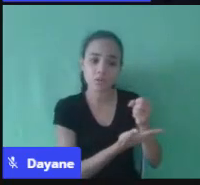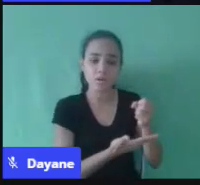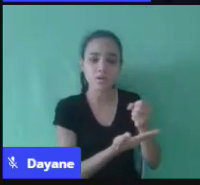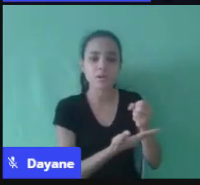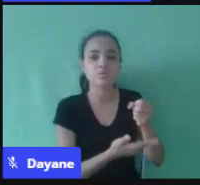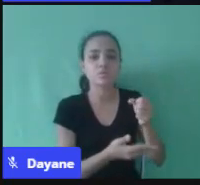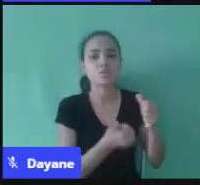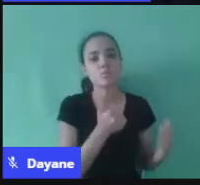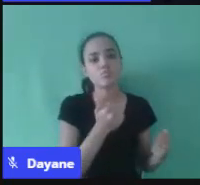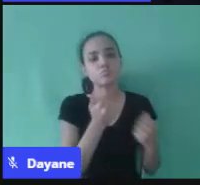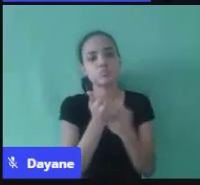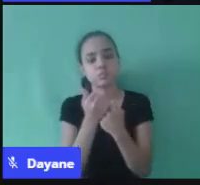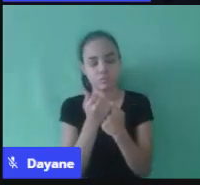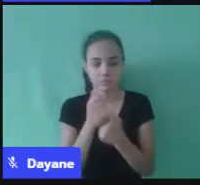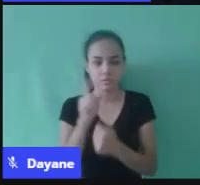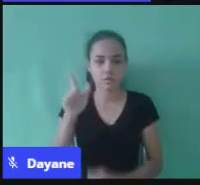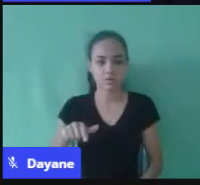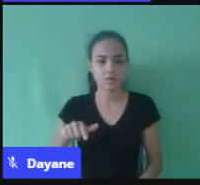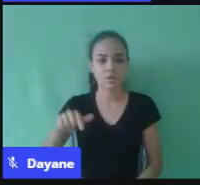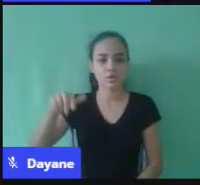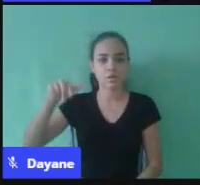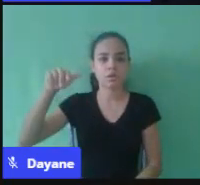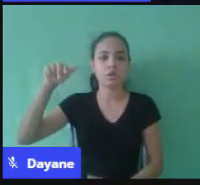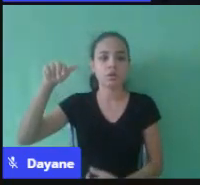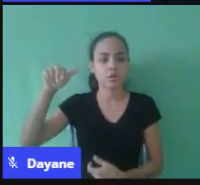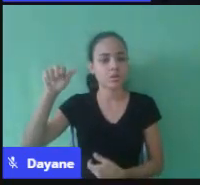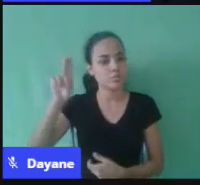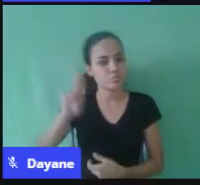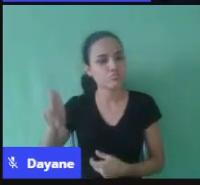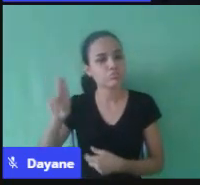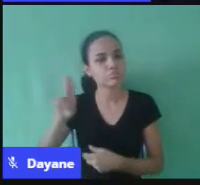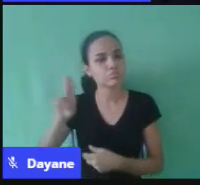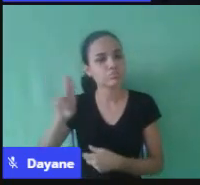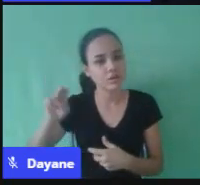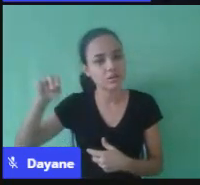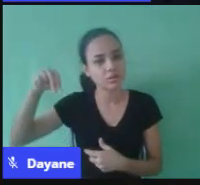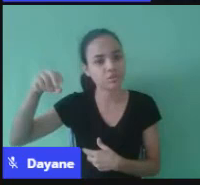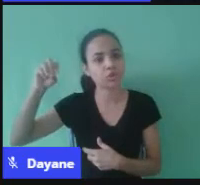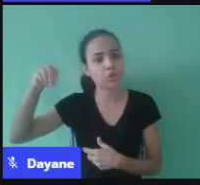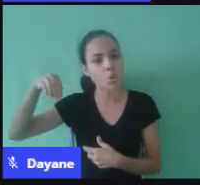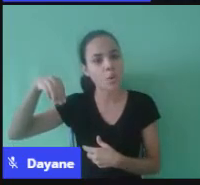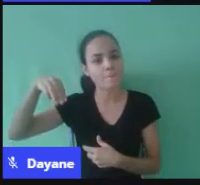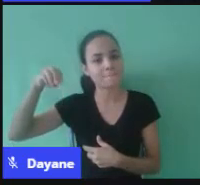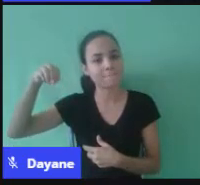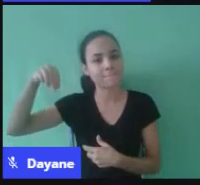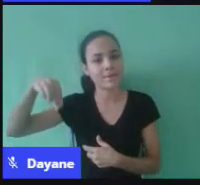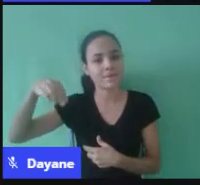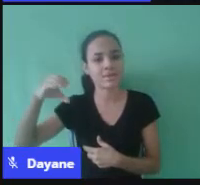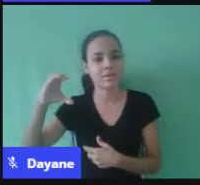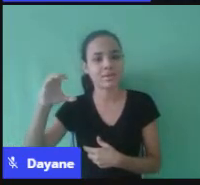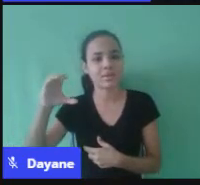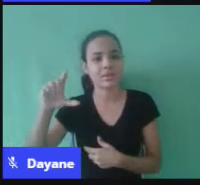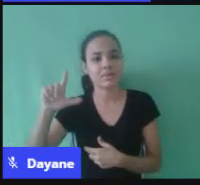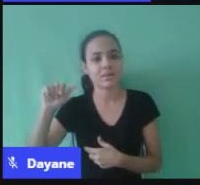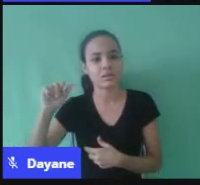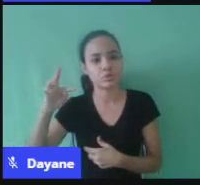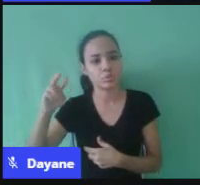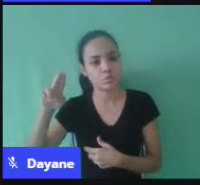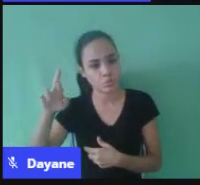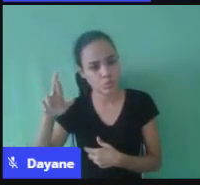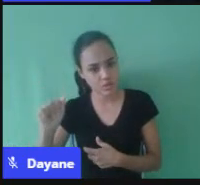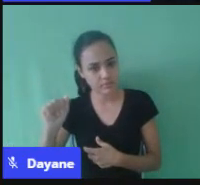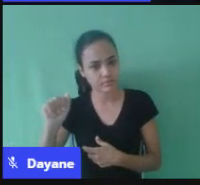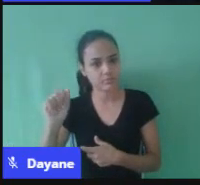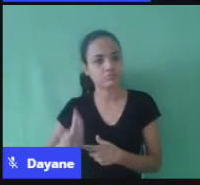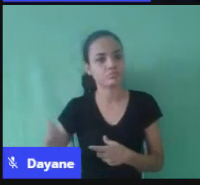que é a nomenclatura que a gente está utilizando, para poder trazer informações sobre essa história e essas características,